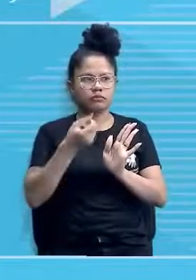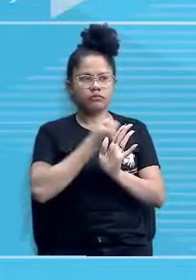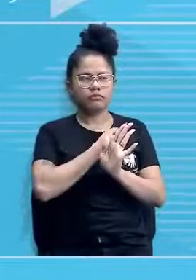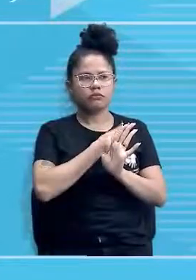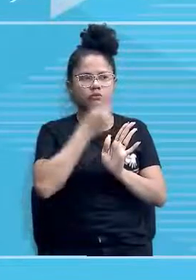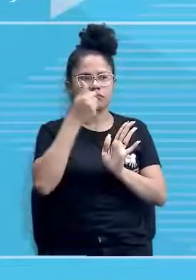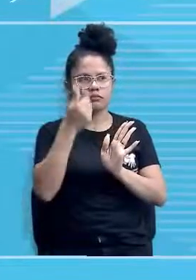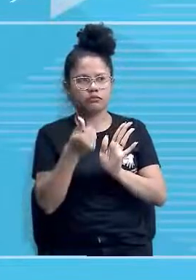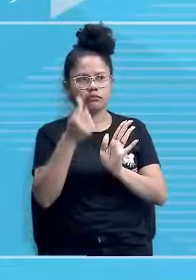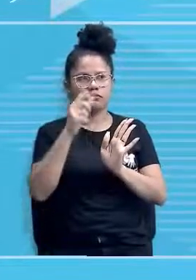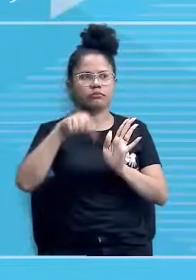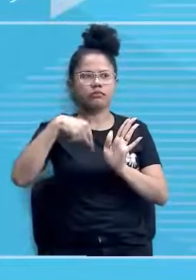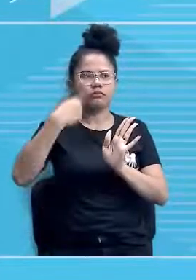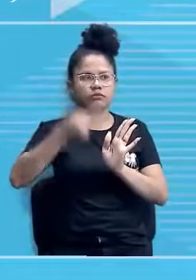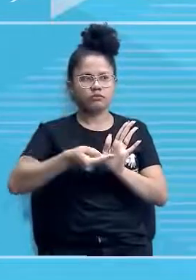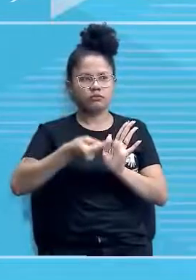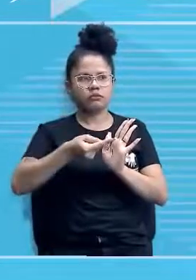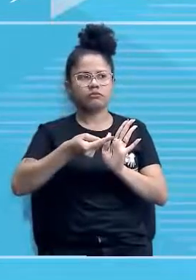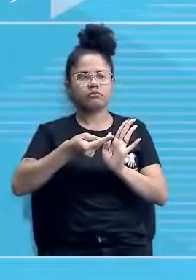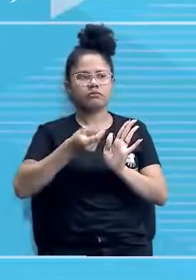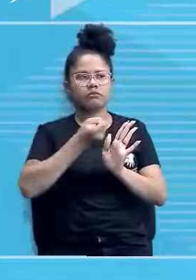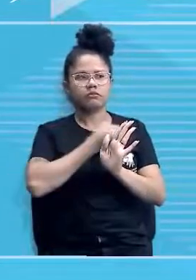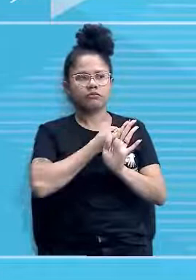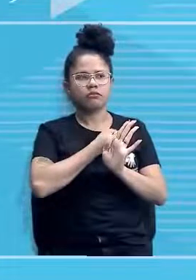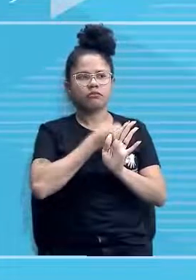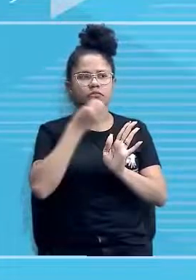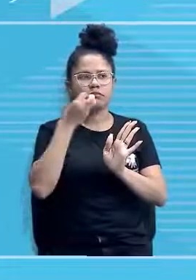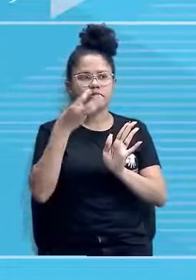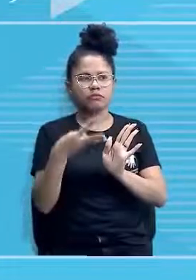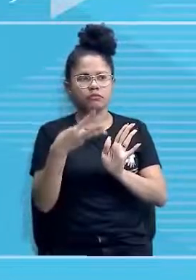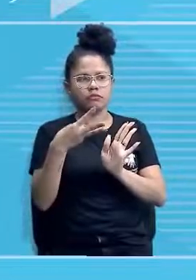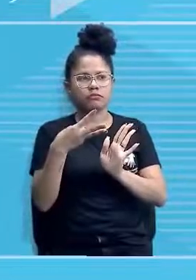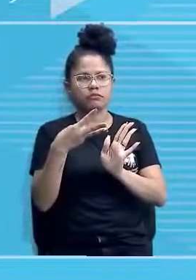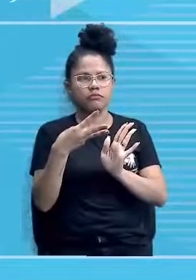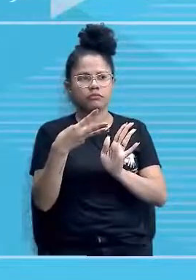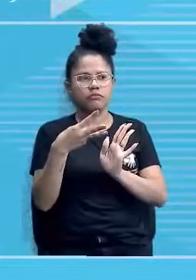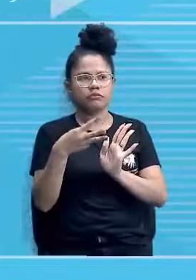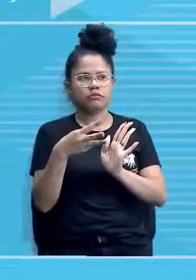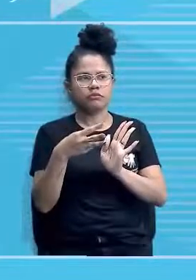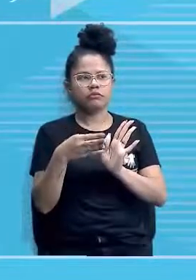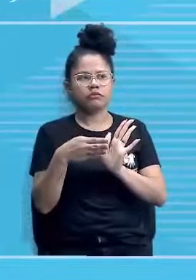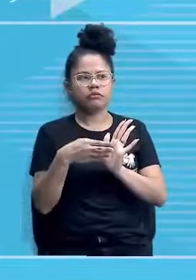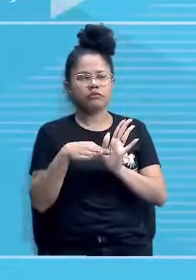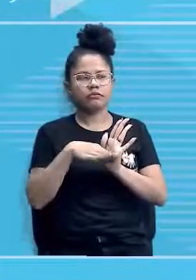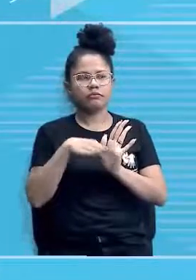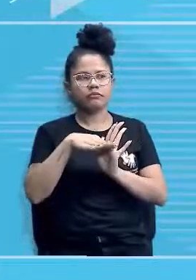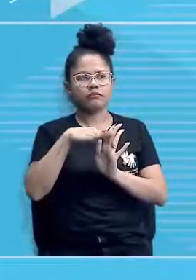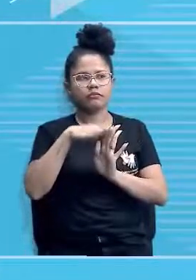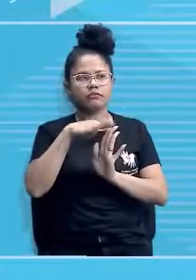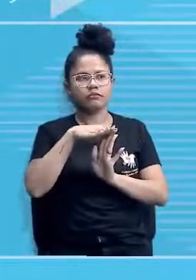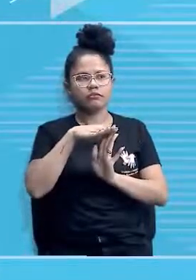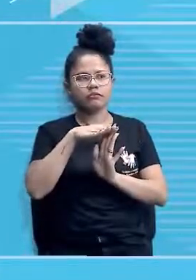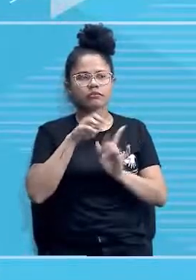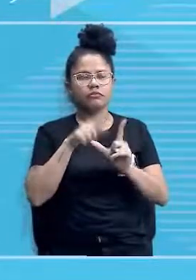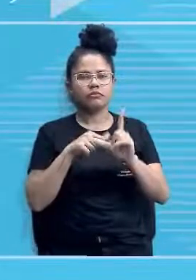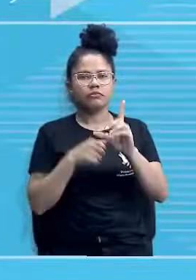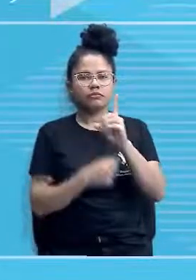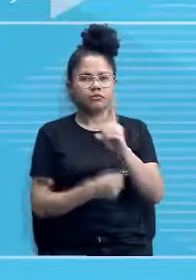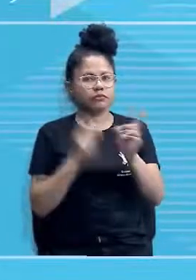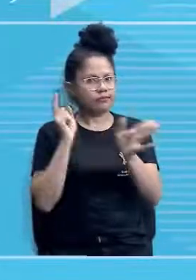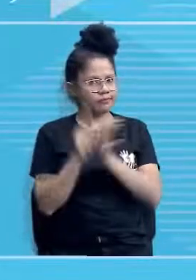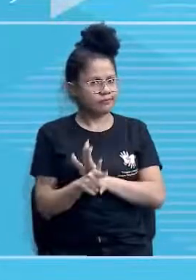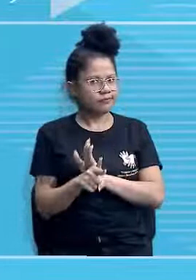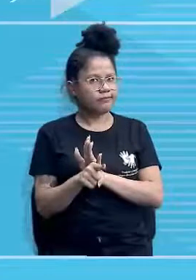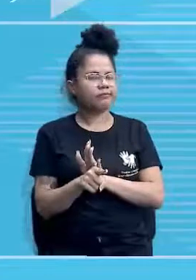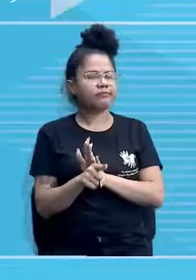último set o mais volátil seguiu tivesse três carbonos então por isso que a resposta e a letra D questão de